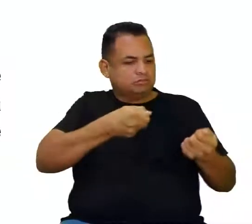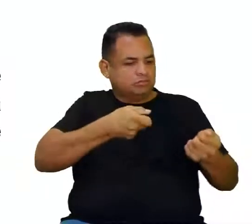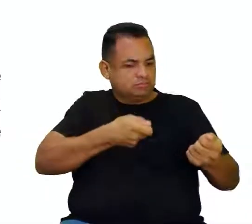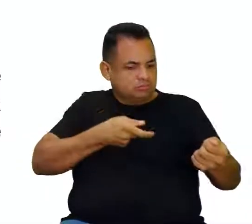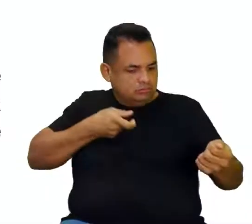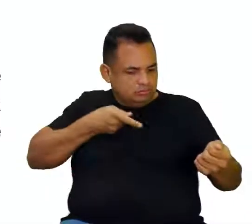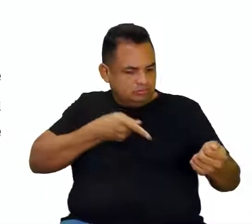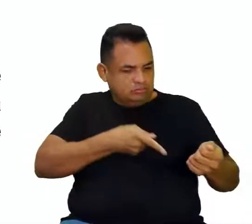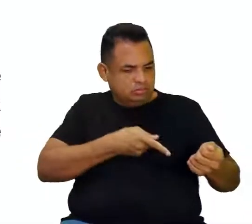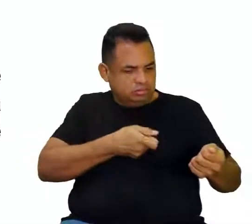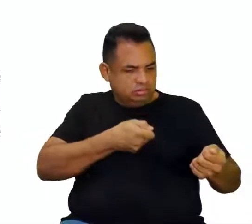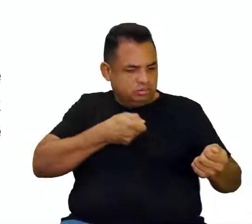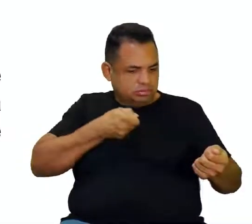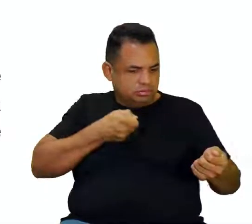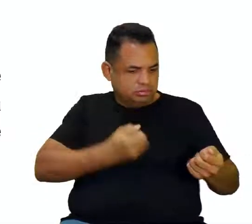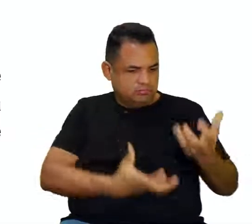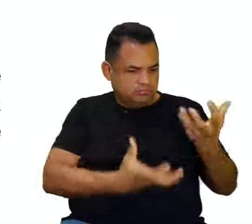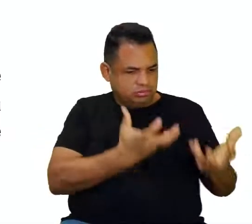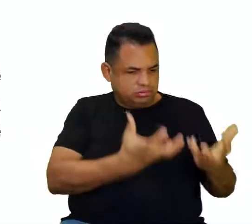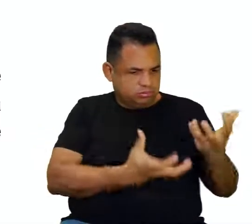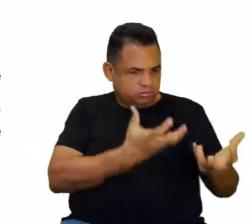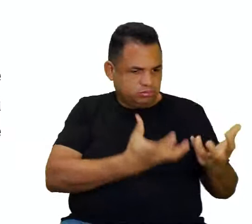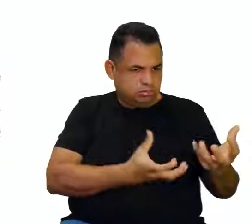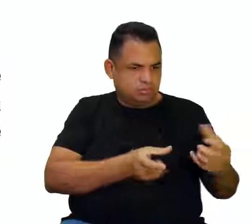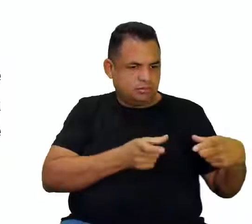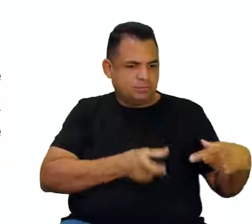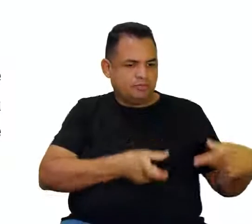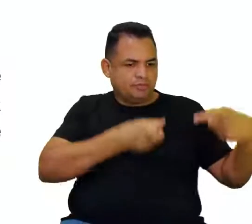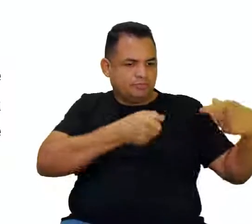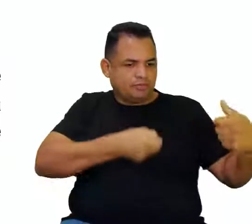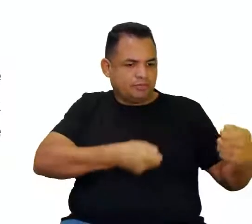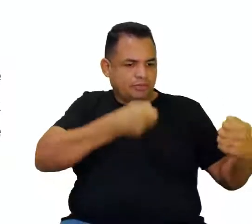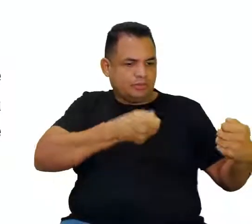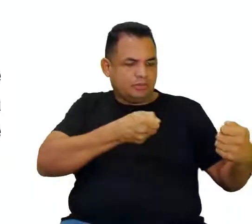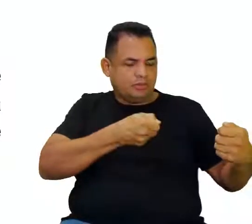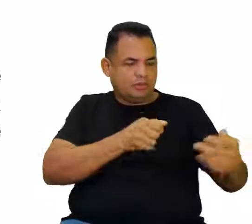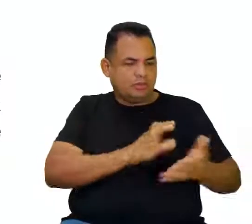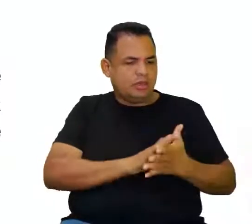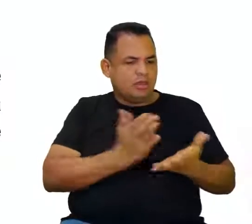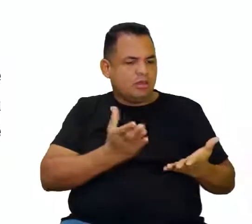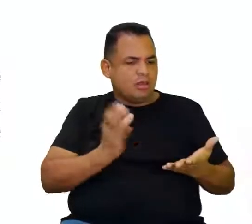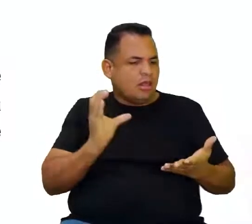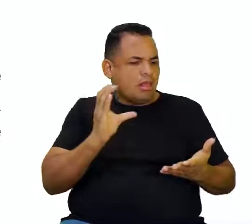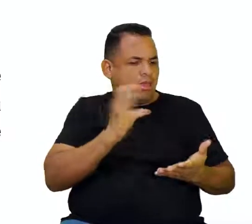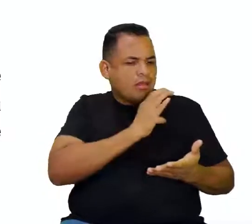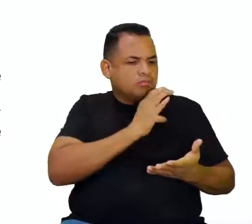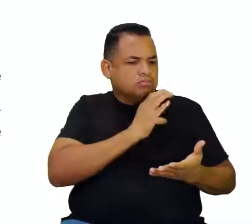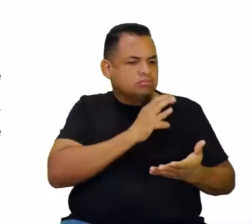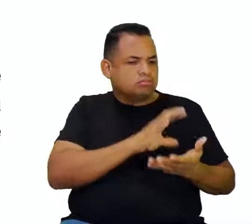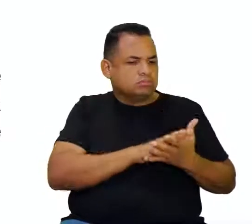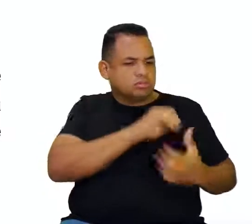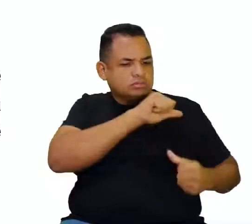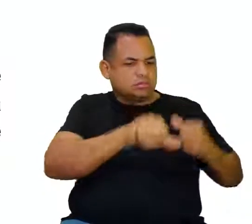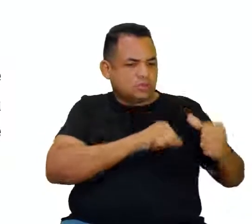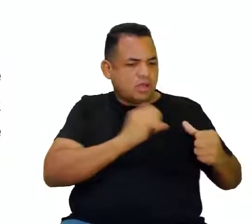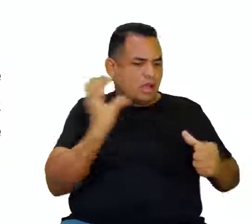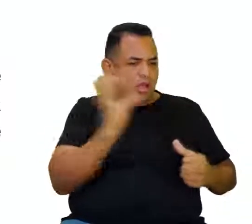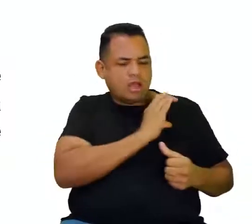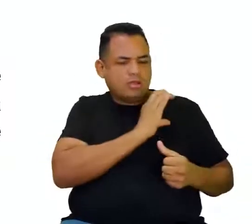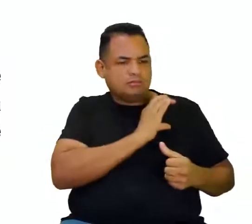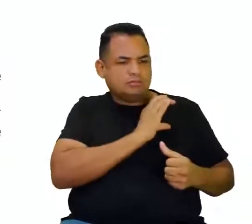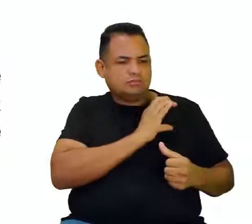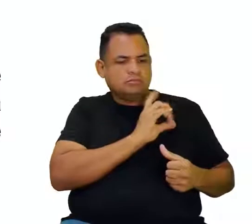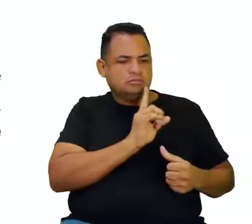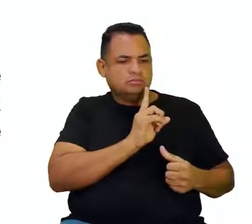fogão, acende a boca do fogão, ela de imediato vai sair da fase líquida